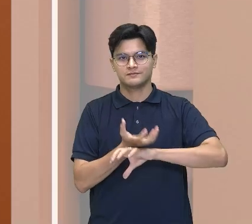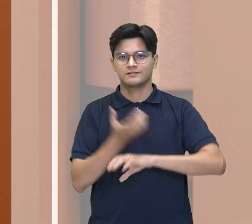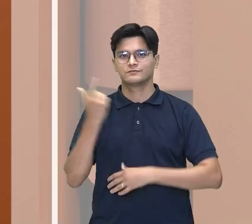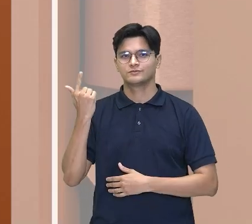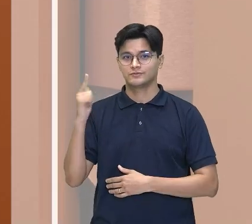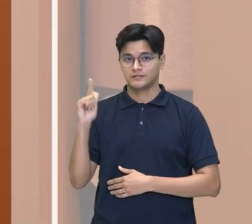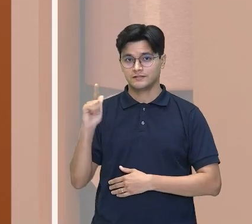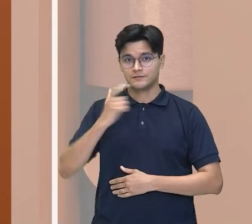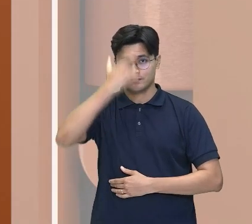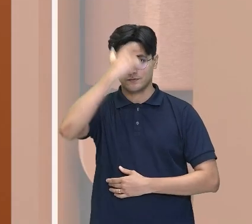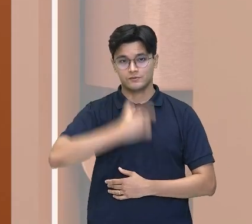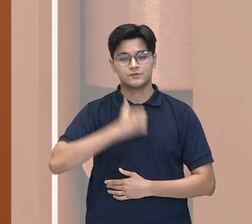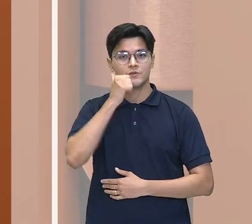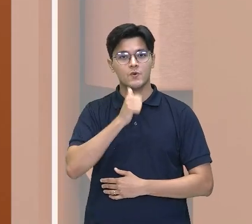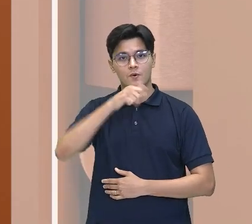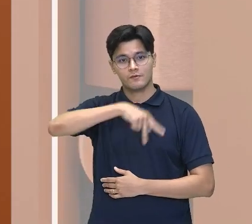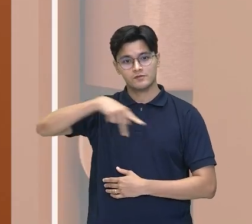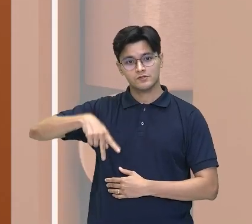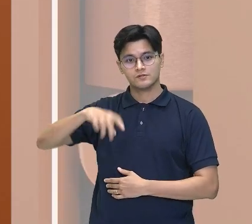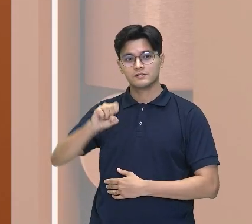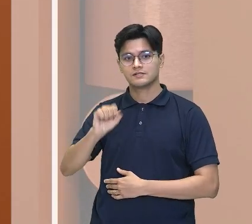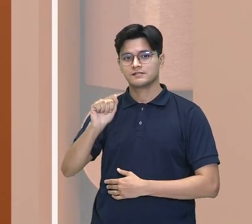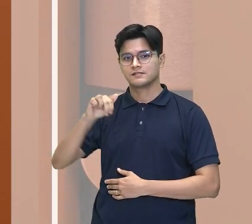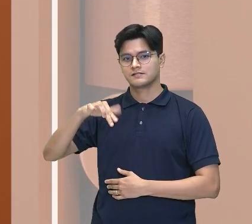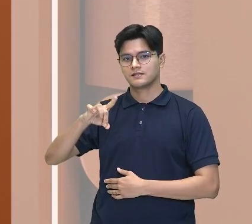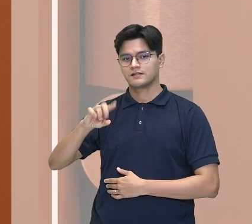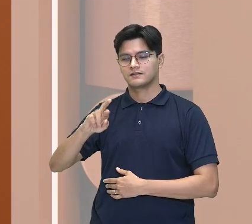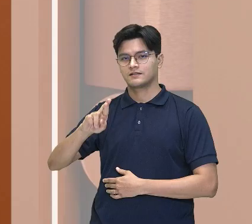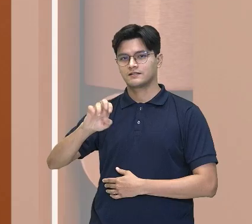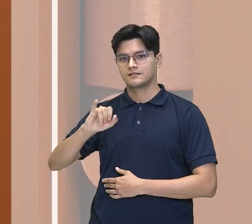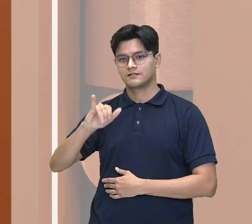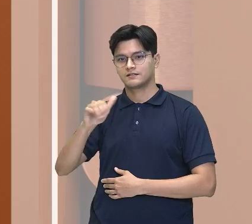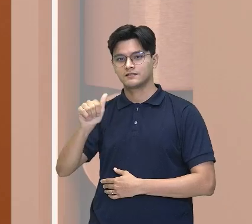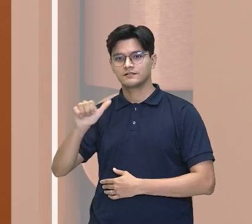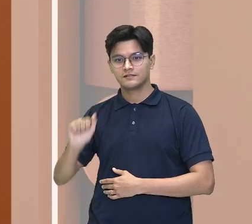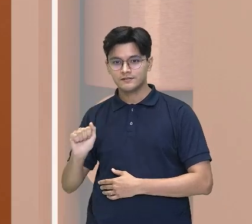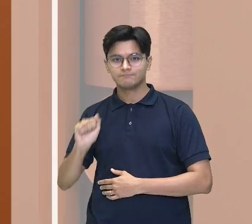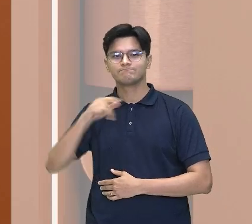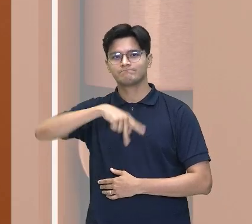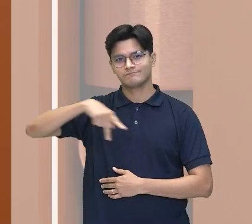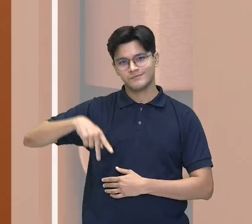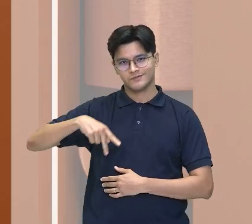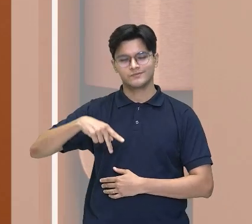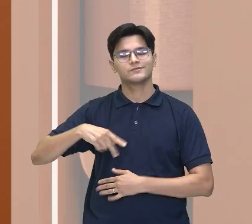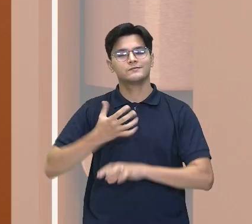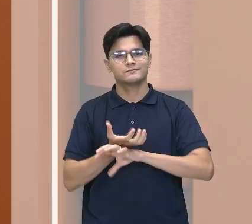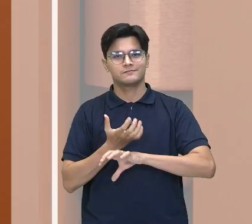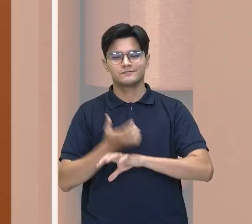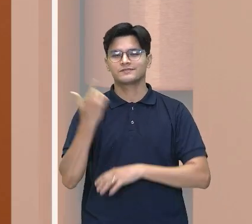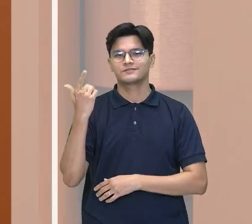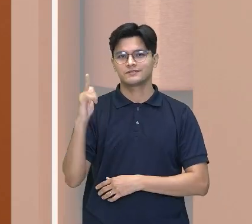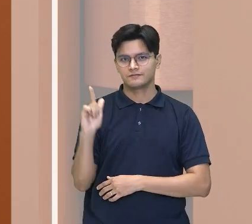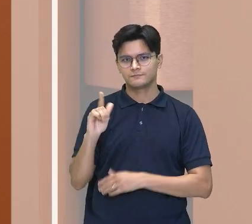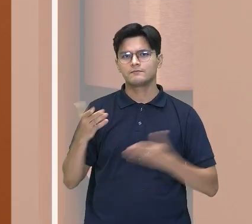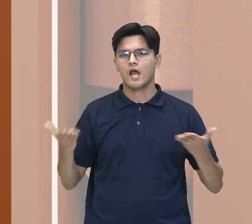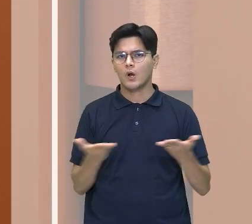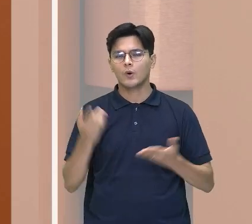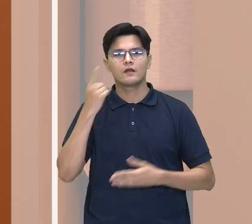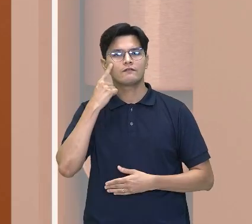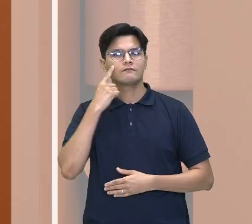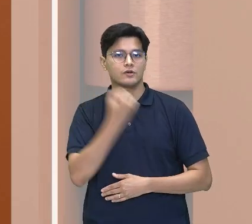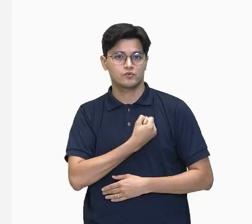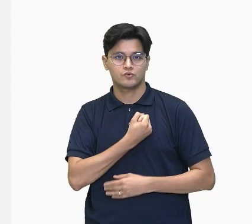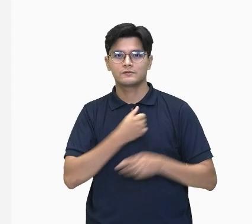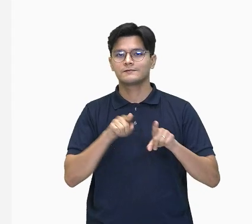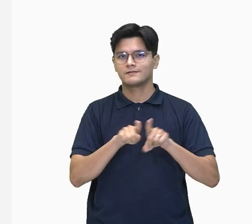Eu sou a professora Sandréia Cascais, professora desse componente. Vamos verificar o número e objeto de conhecimento